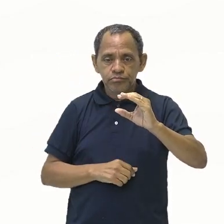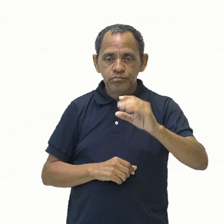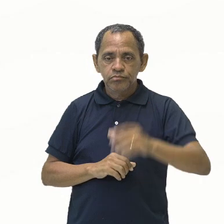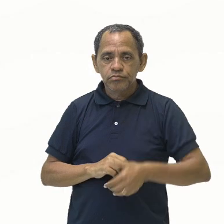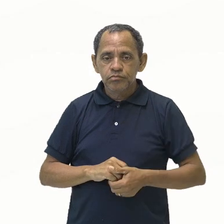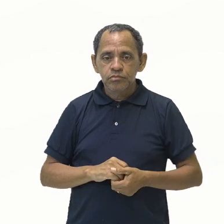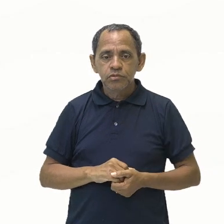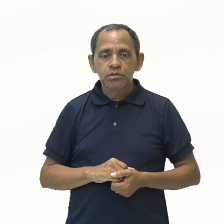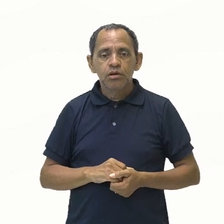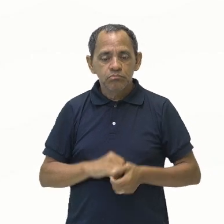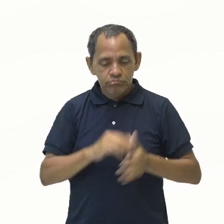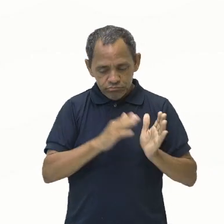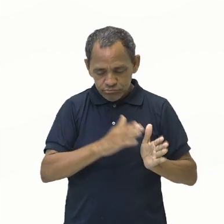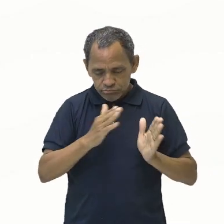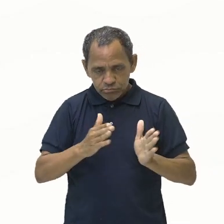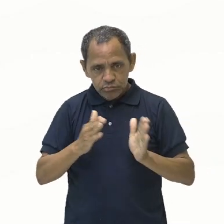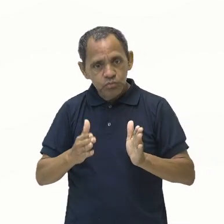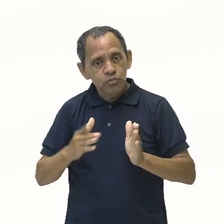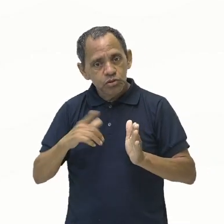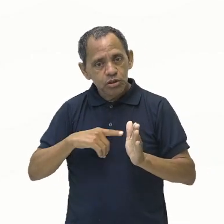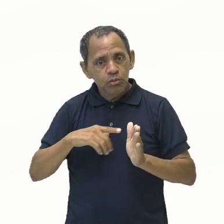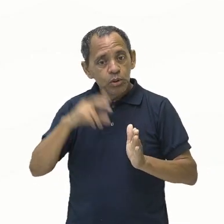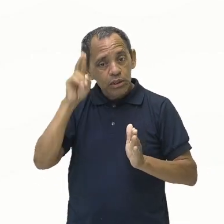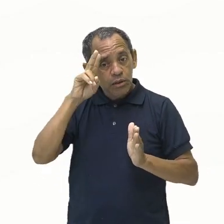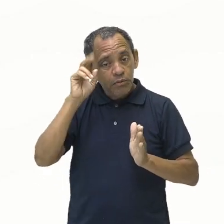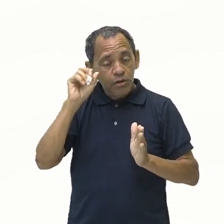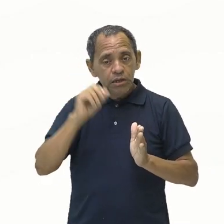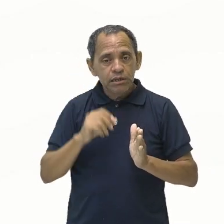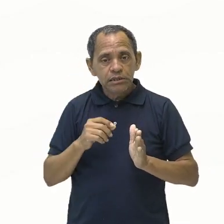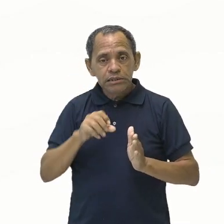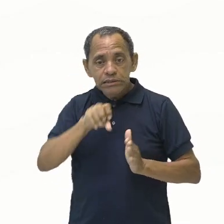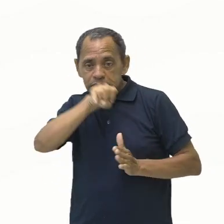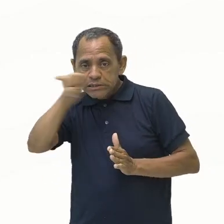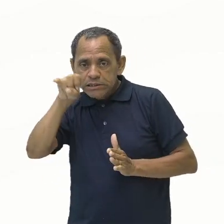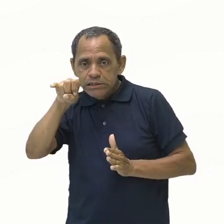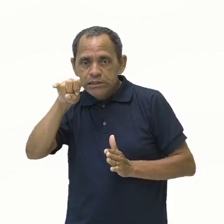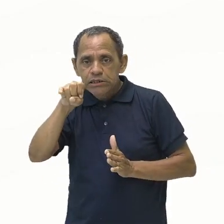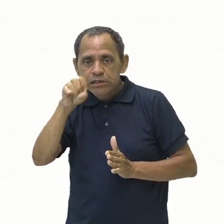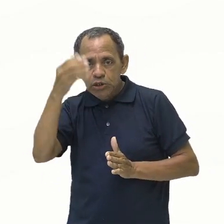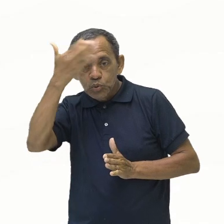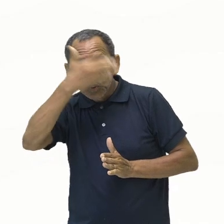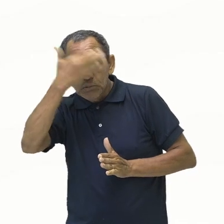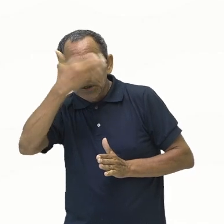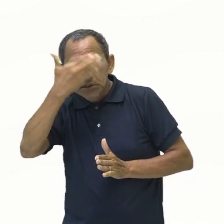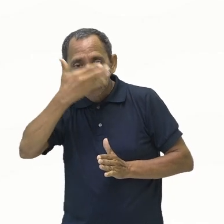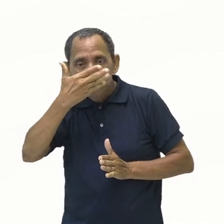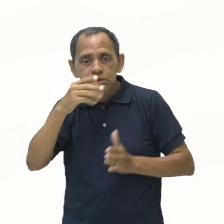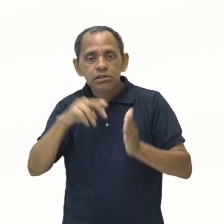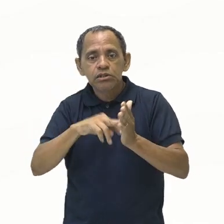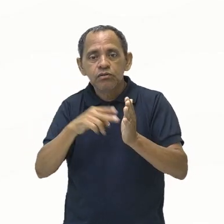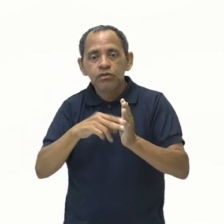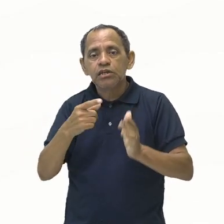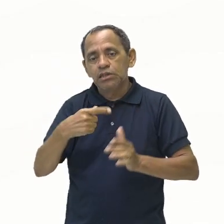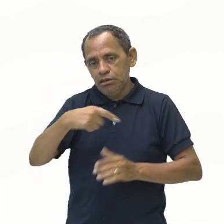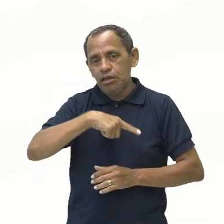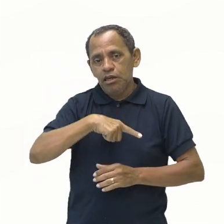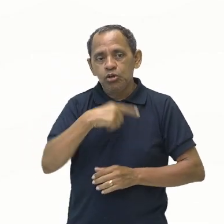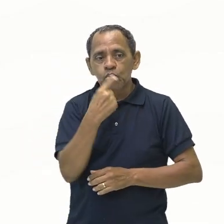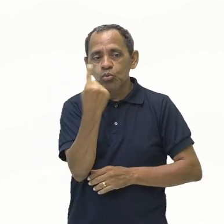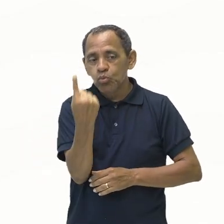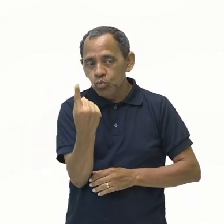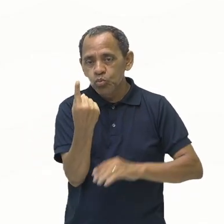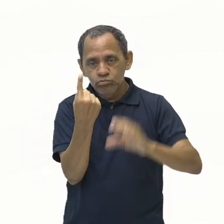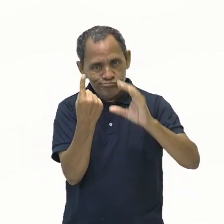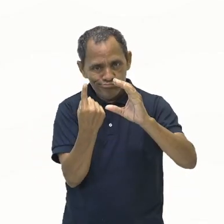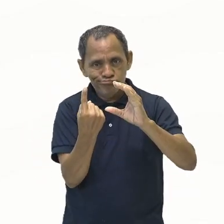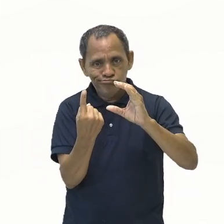essa sequência. Lembre, se não aparecer, significa que tem 1, tá bom? Então,